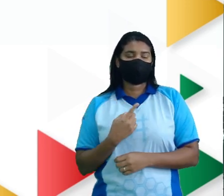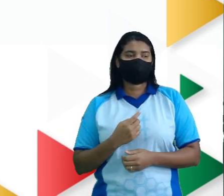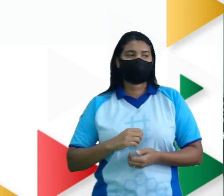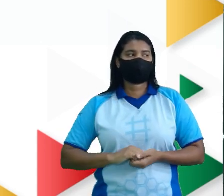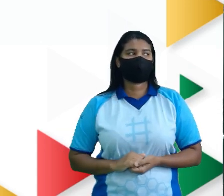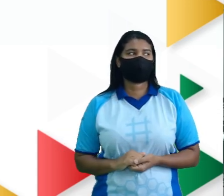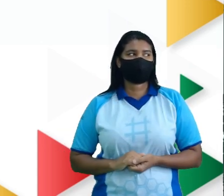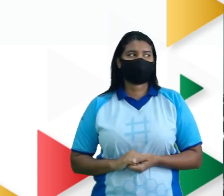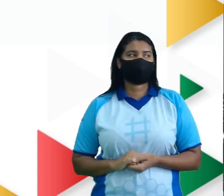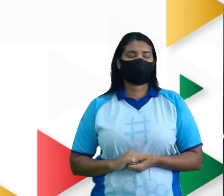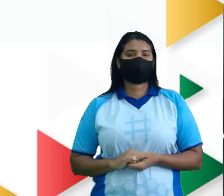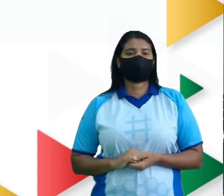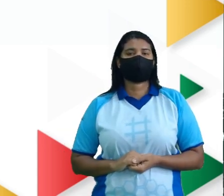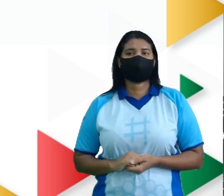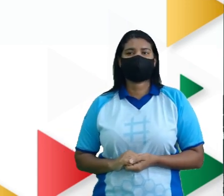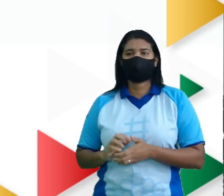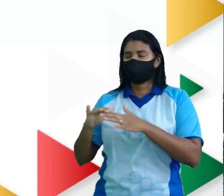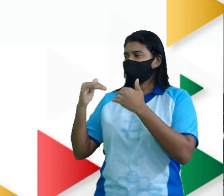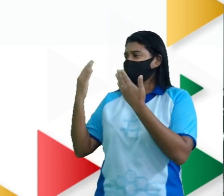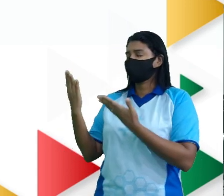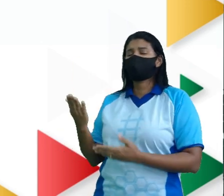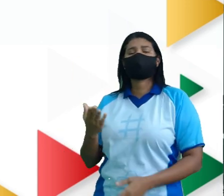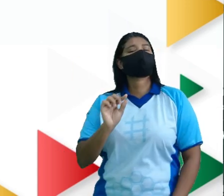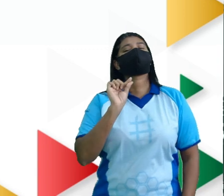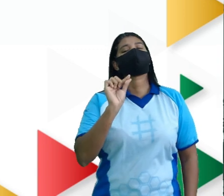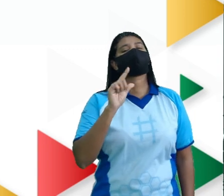tá? Então, esse foi... O que é que eu